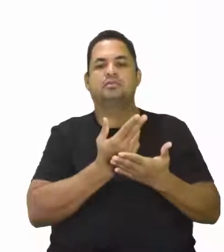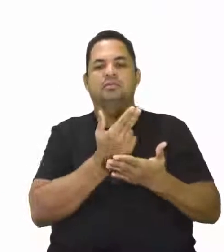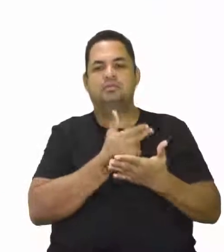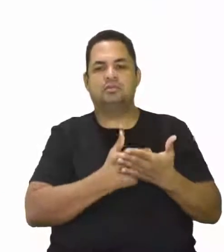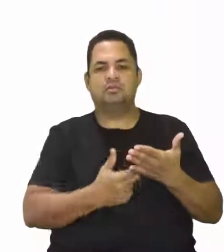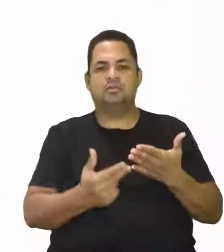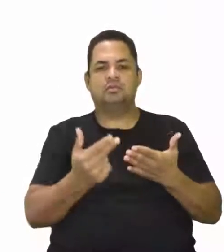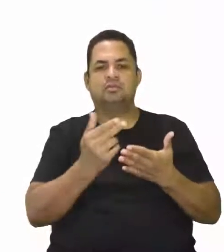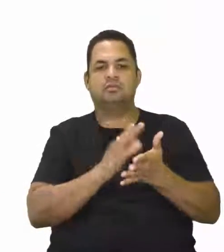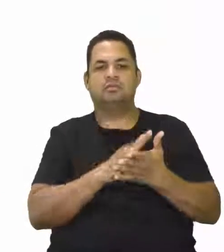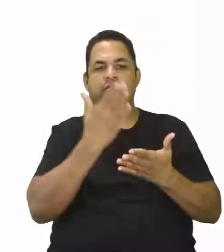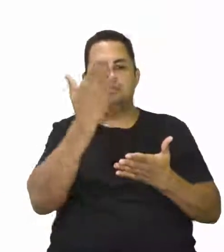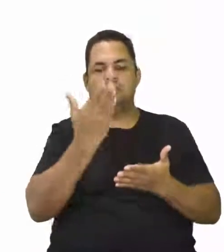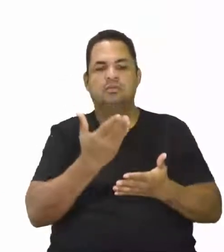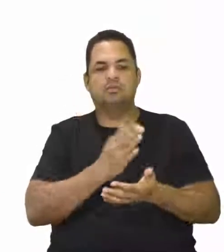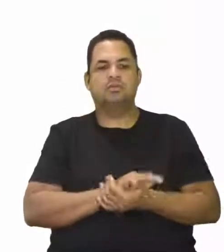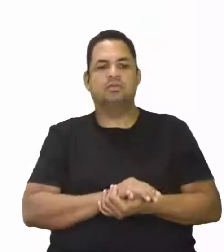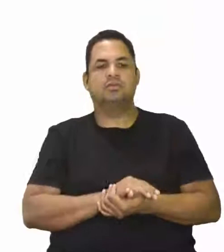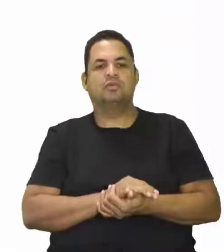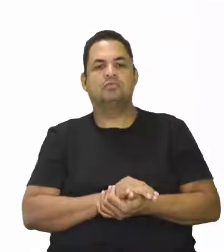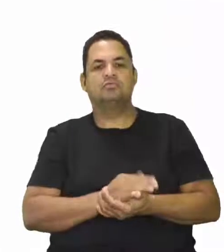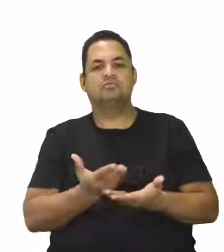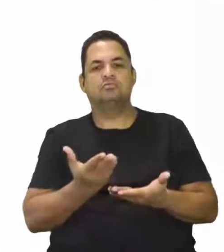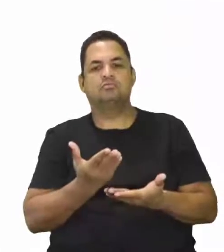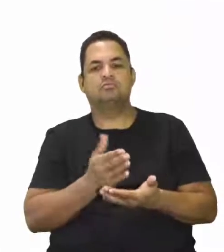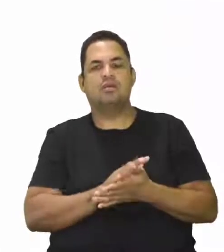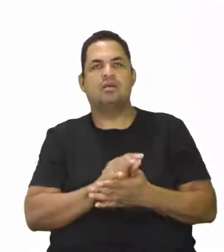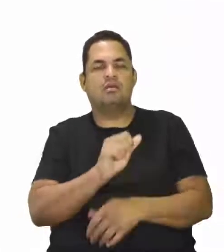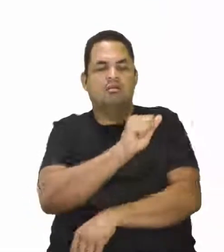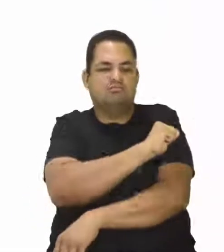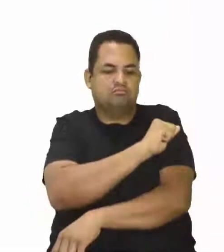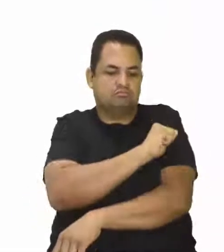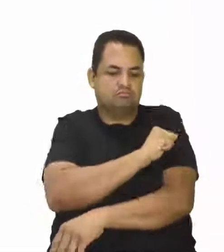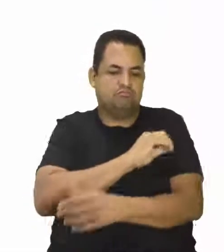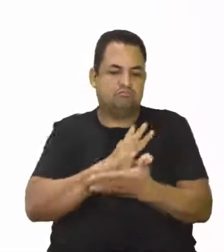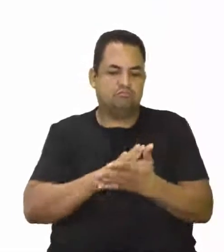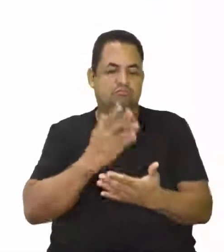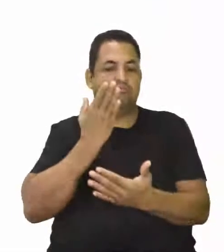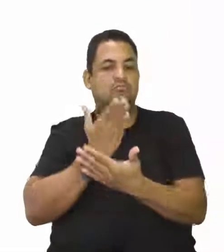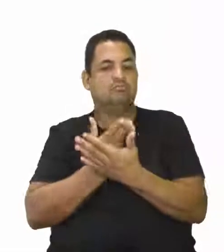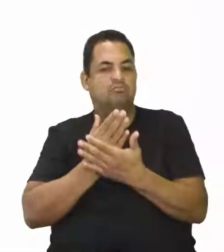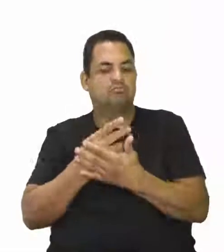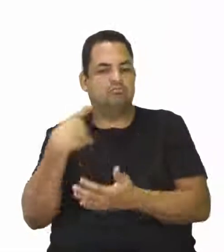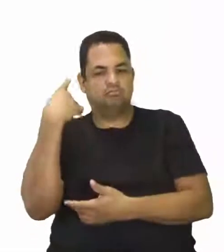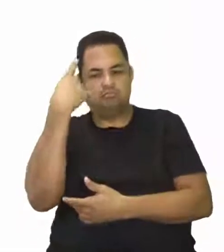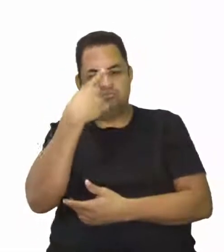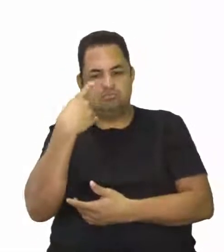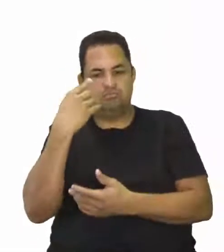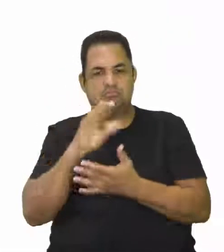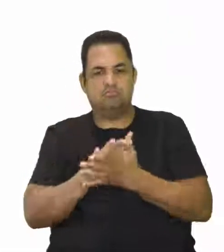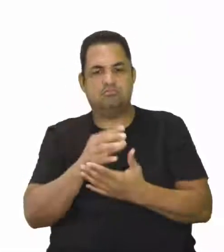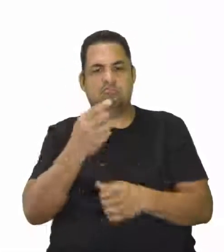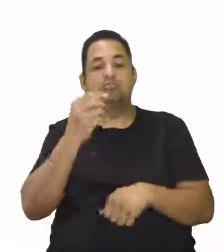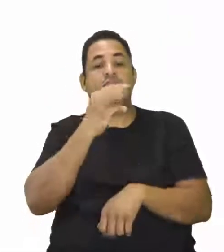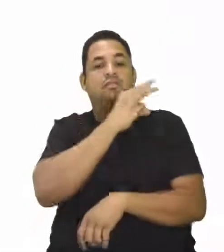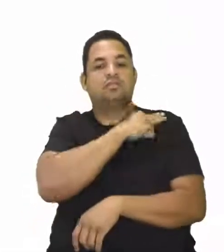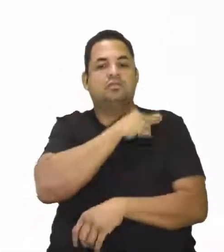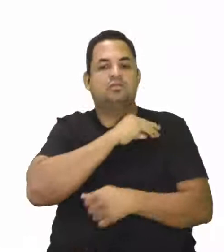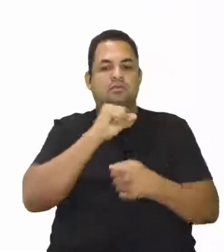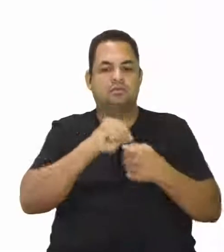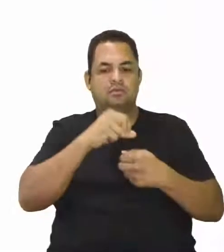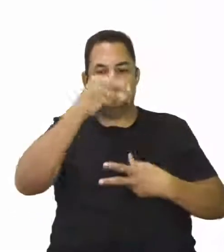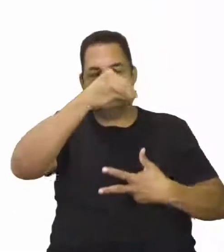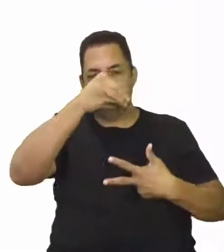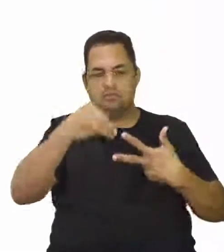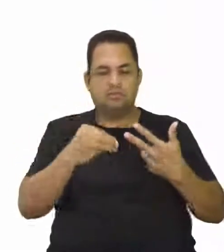dentro dos balões. Como estudante, como aluno de língua espanhola, como aluno do terceiro ano que vai fazer o Enem, o que ele